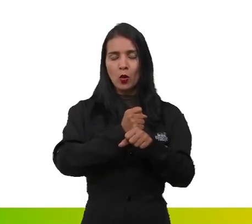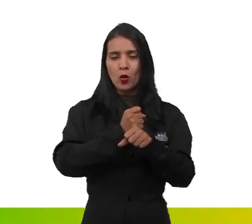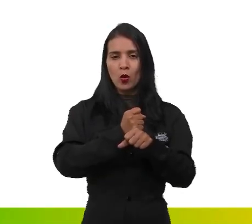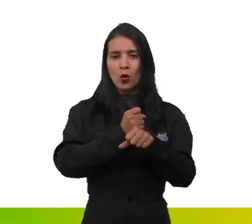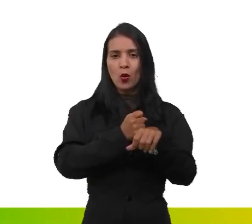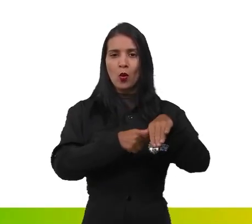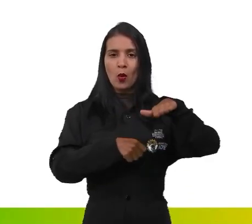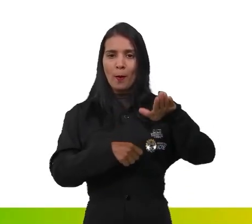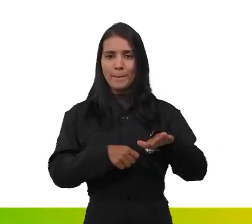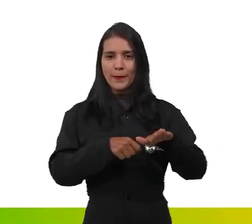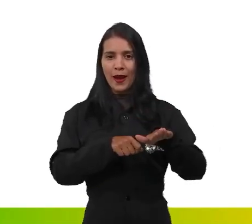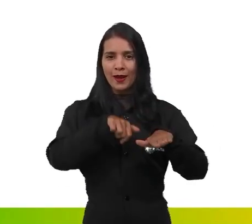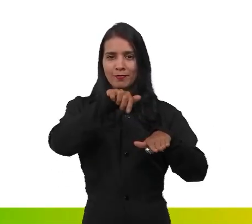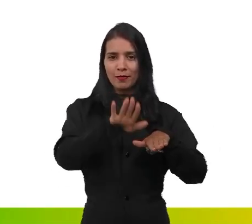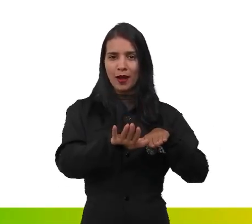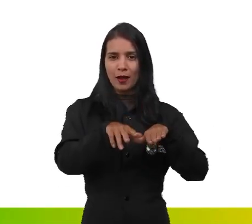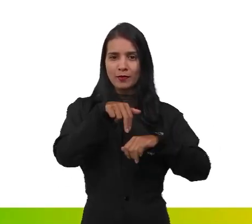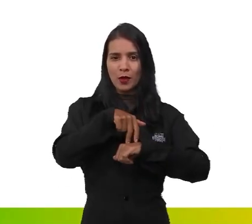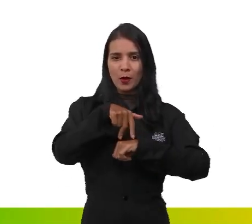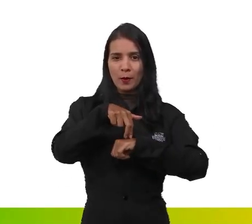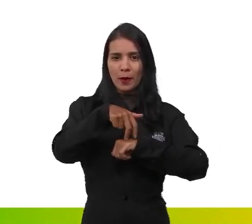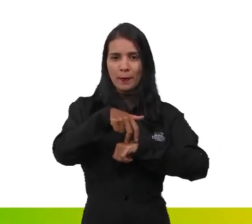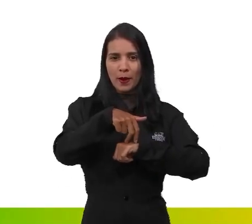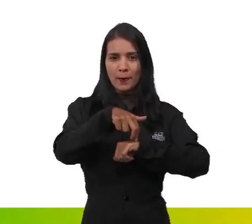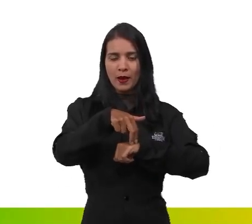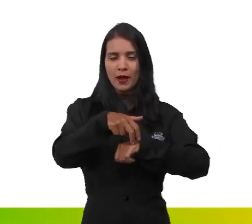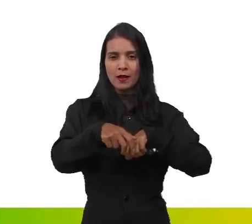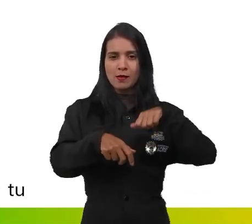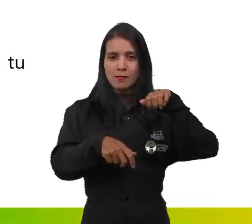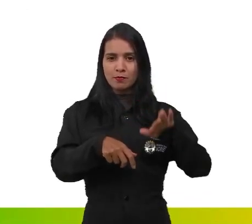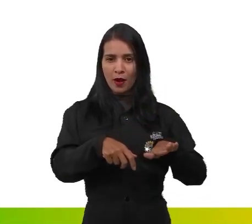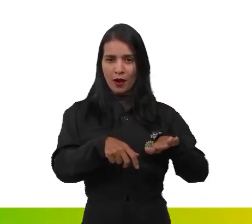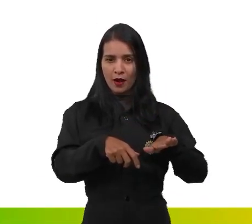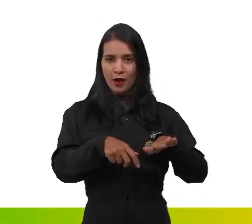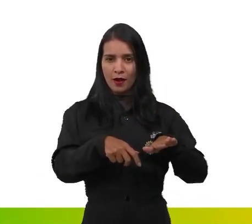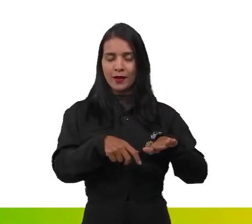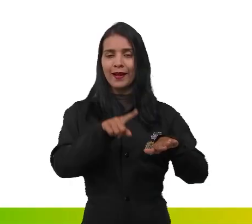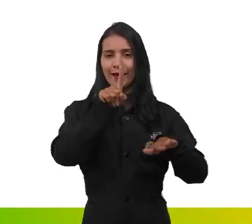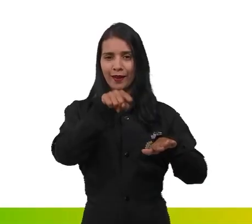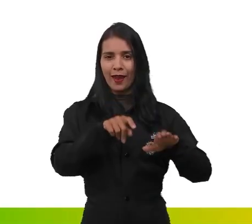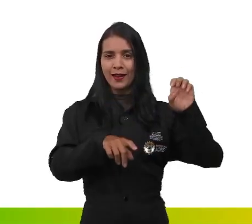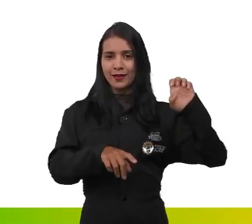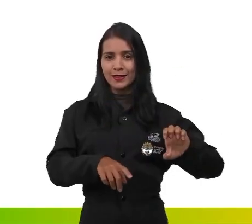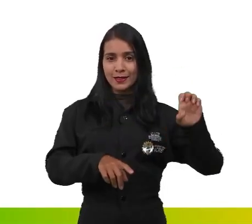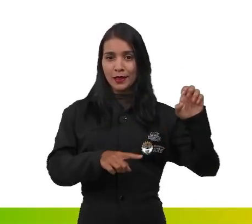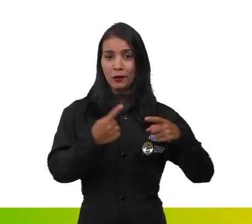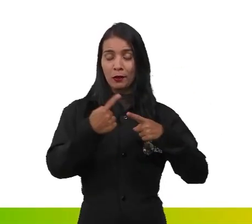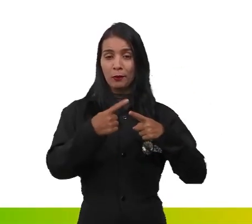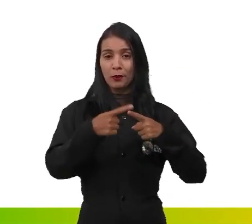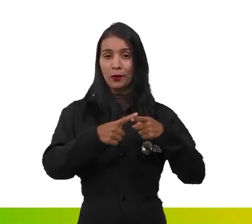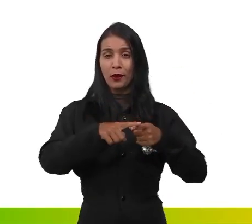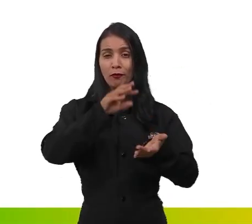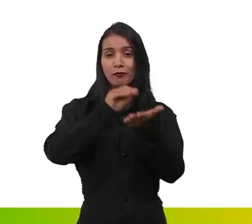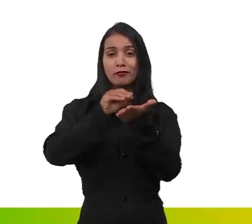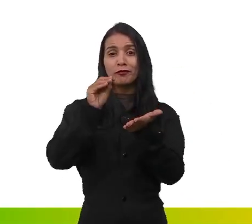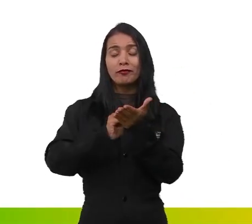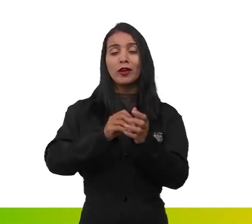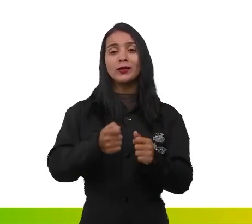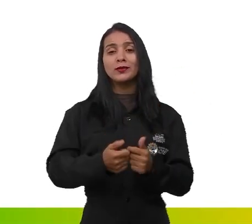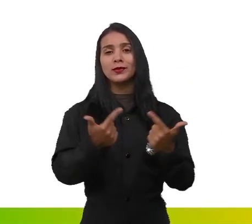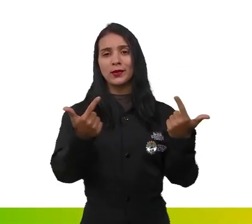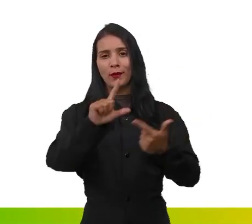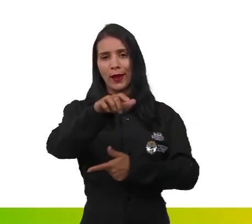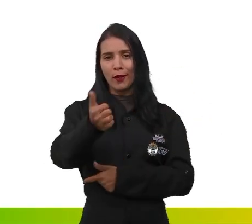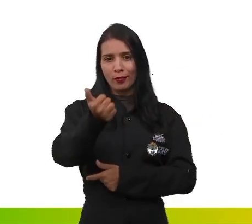quer dizer que não começou o ano muito bem, teve algum contratempo, ou questão de azar também aí, né? Se relaciona a começar